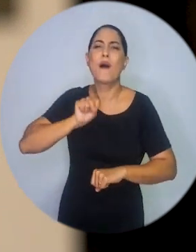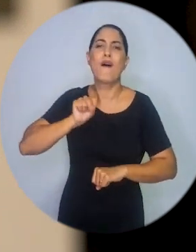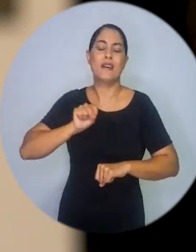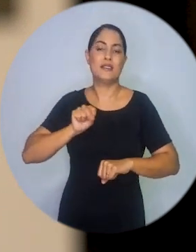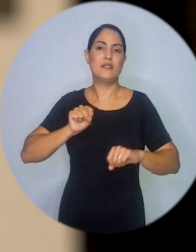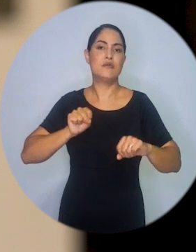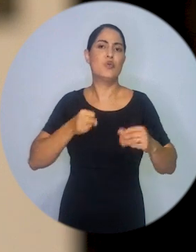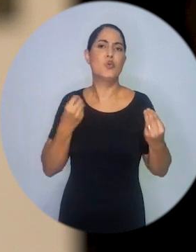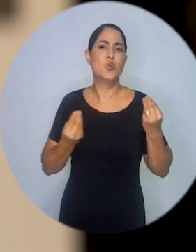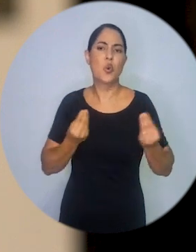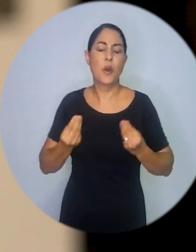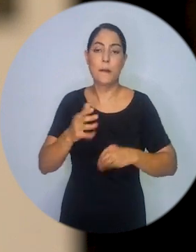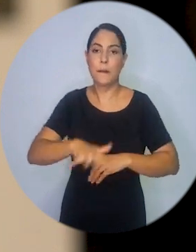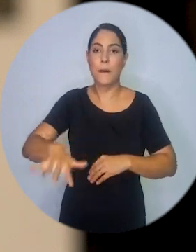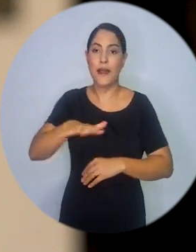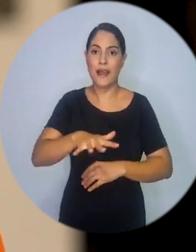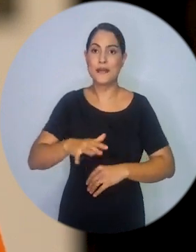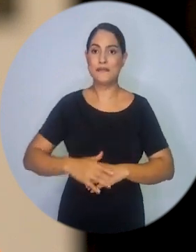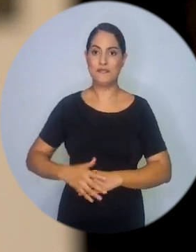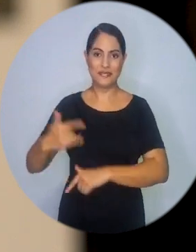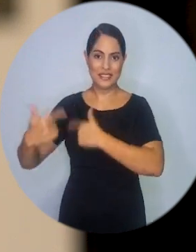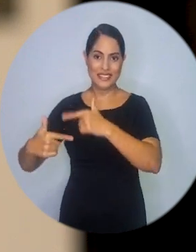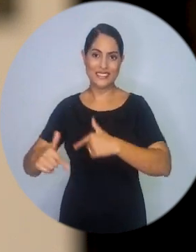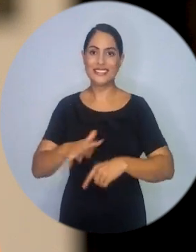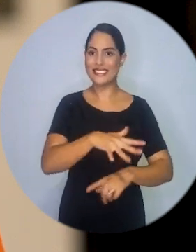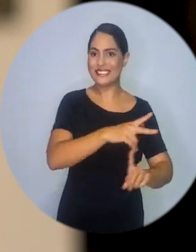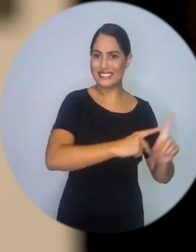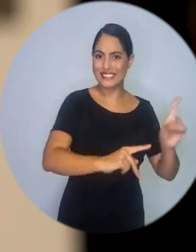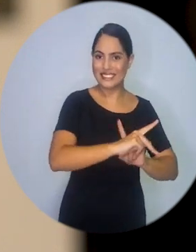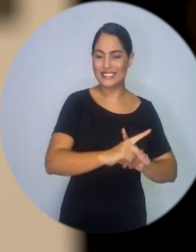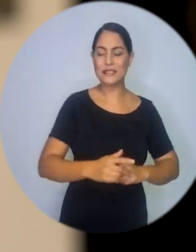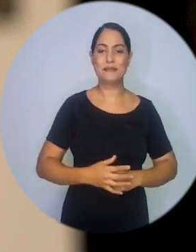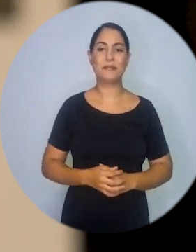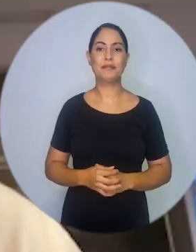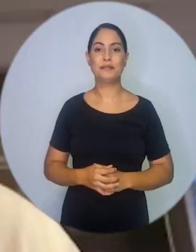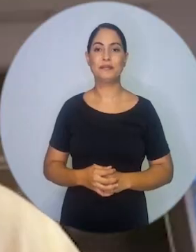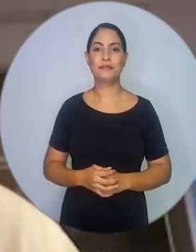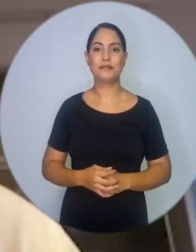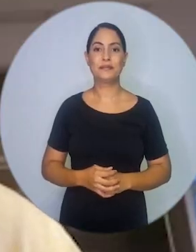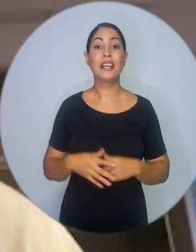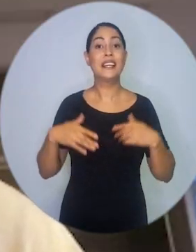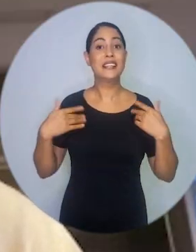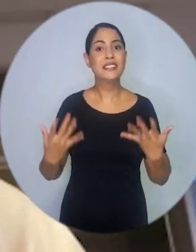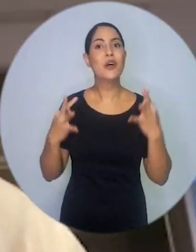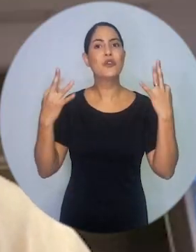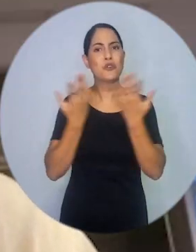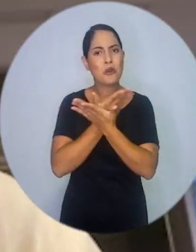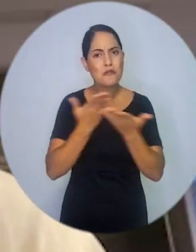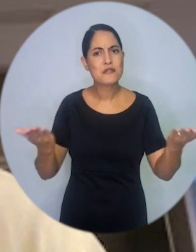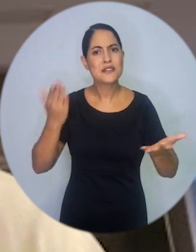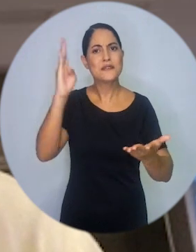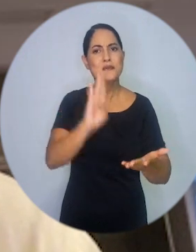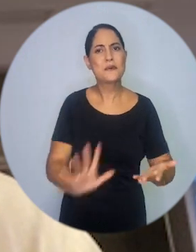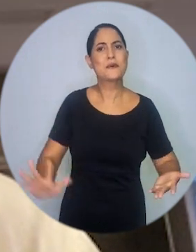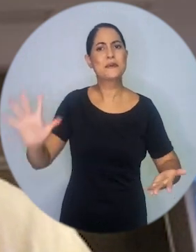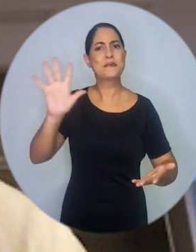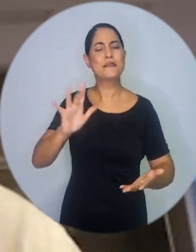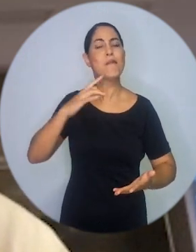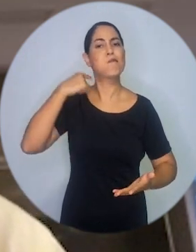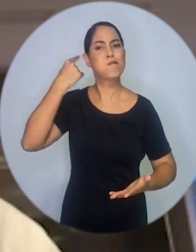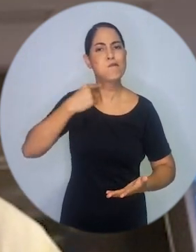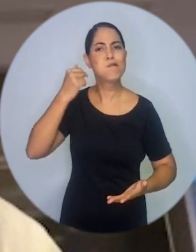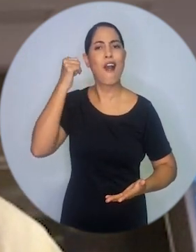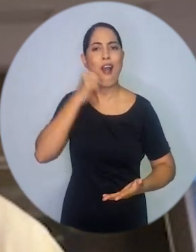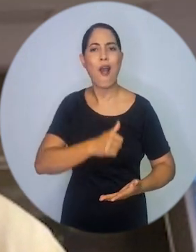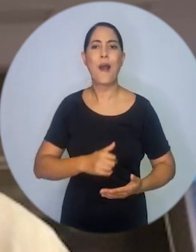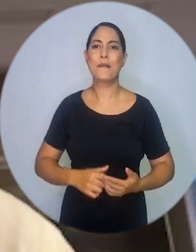gratuitas de pós-graduação em prática em advocacia trabalhista e previdenciária. Eu queria convidar toda a advocacia